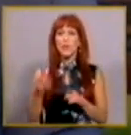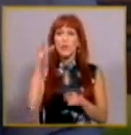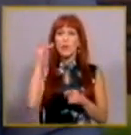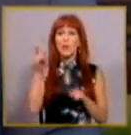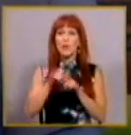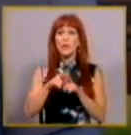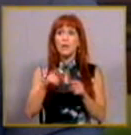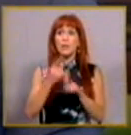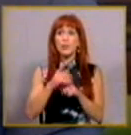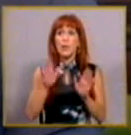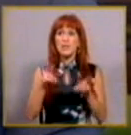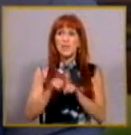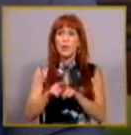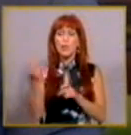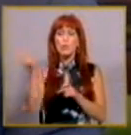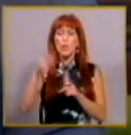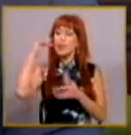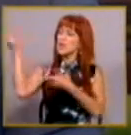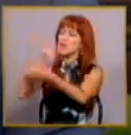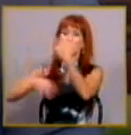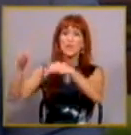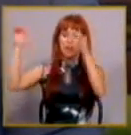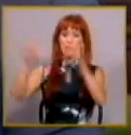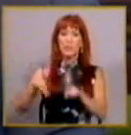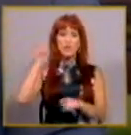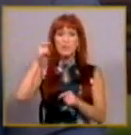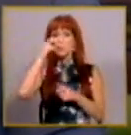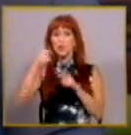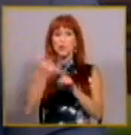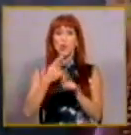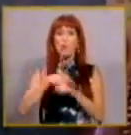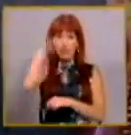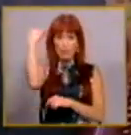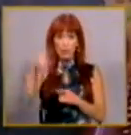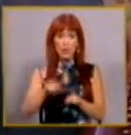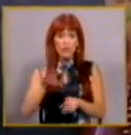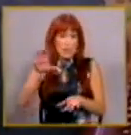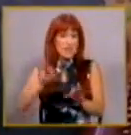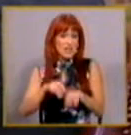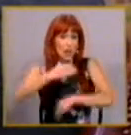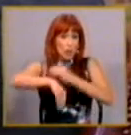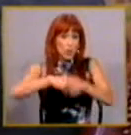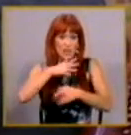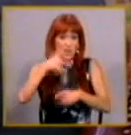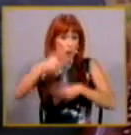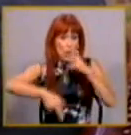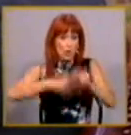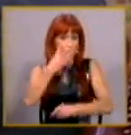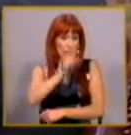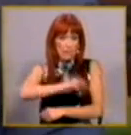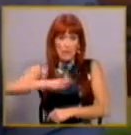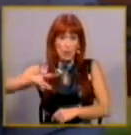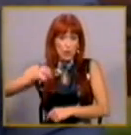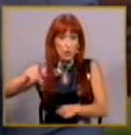Porque precisam de causa da variável externa. Os nossos principais consumidores estão em dificuldades. países como a Holanda dizem que vão cortar 4 mil milhões de